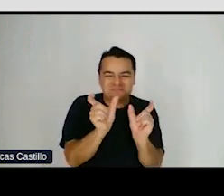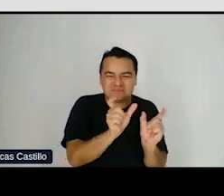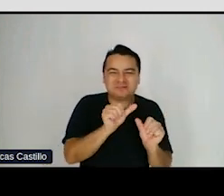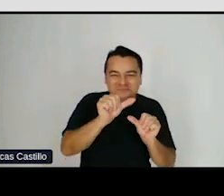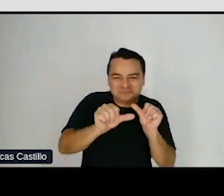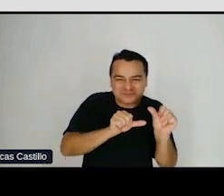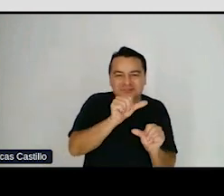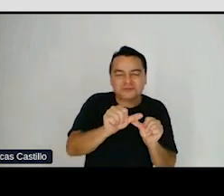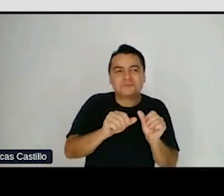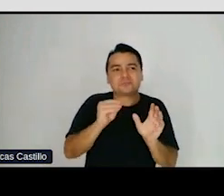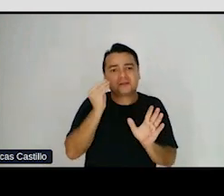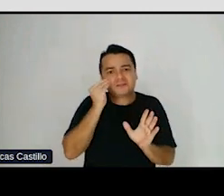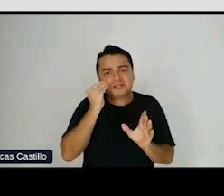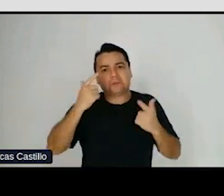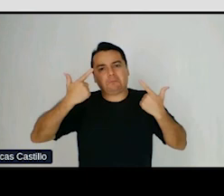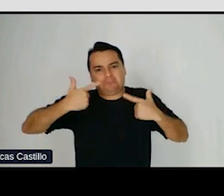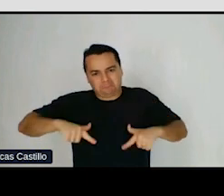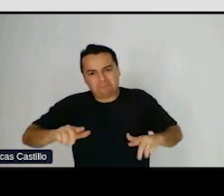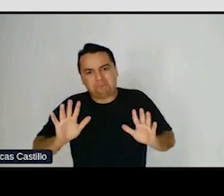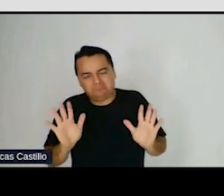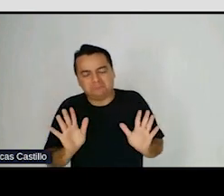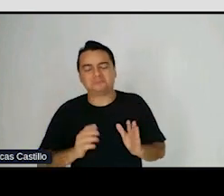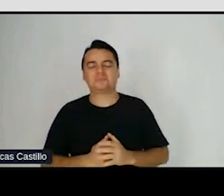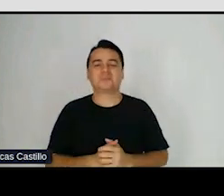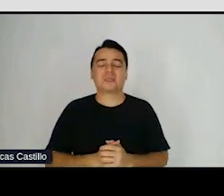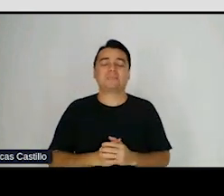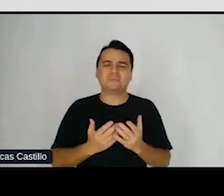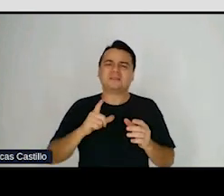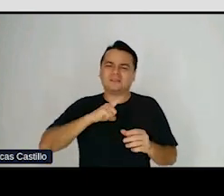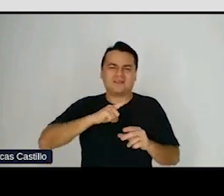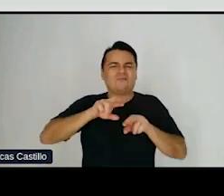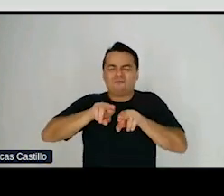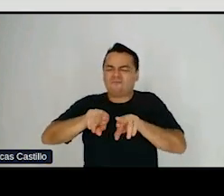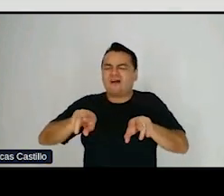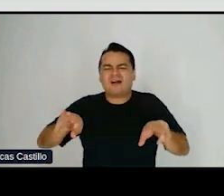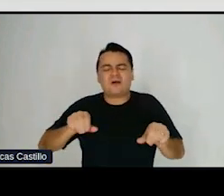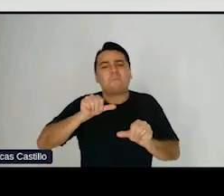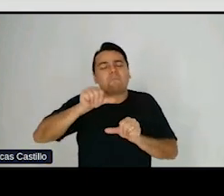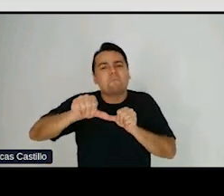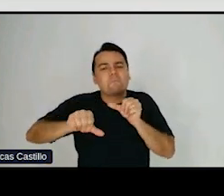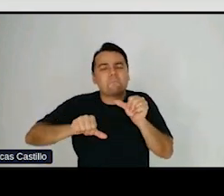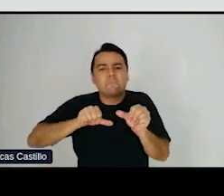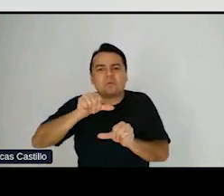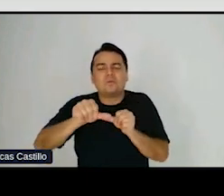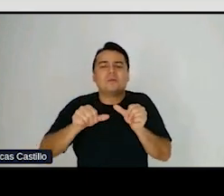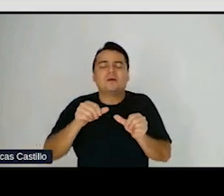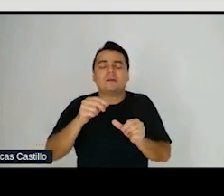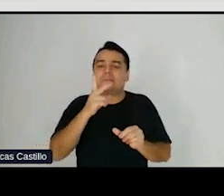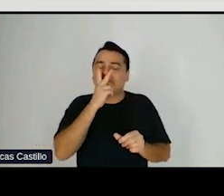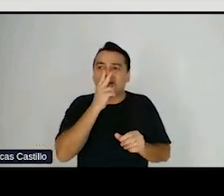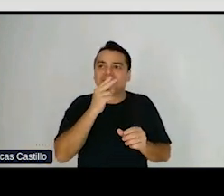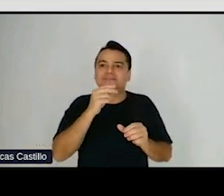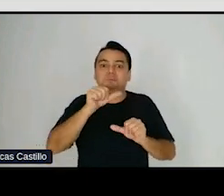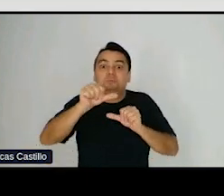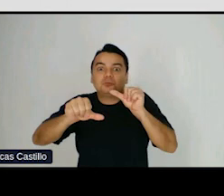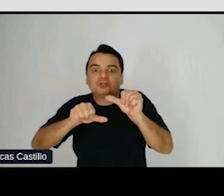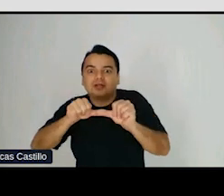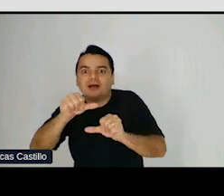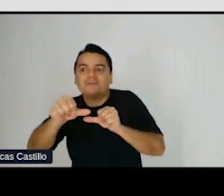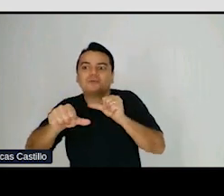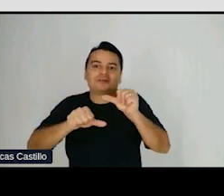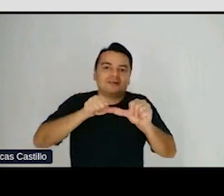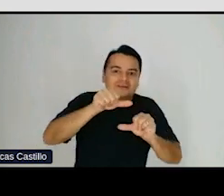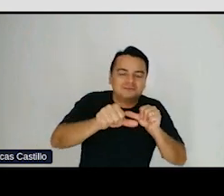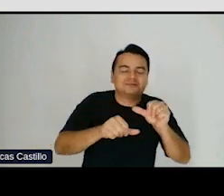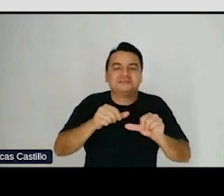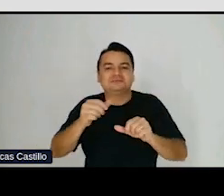da neutralidade, enfim, são várias as ações também que a gente começa a desconstruir no nosso dia a dia, então é uma ação que vai puxando a outra,